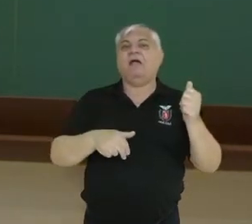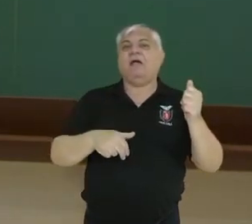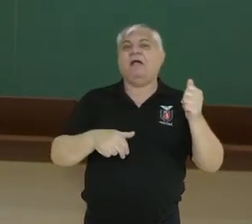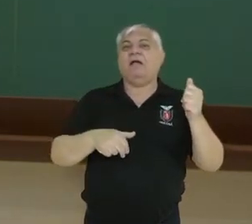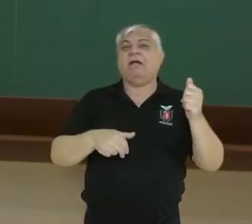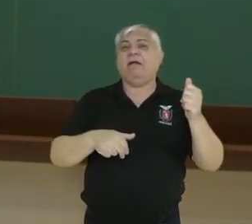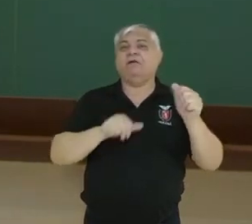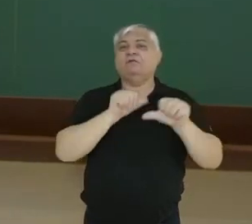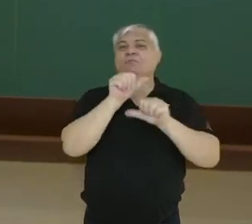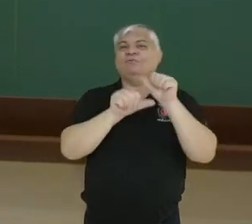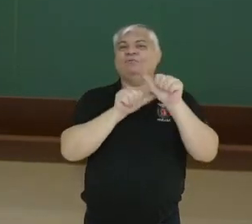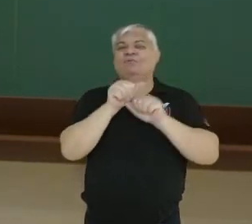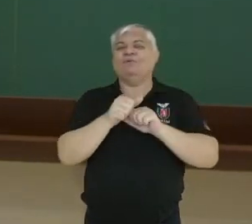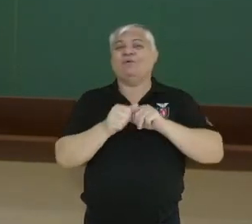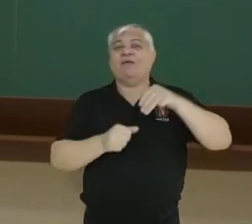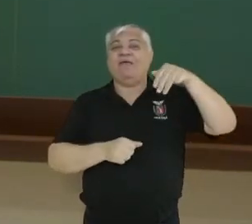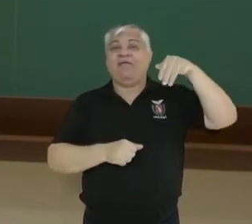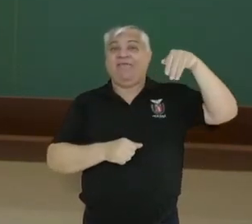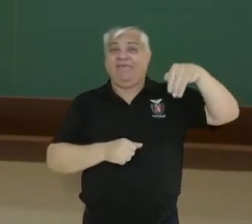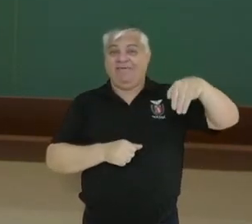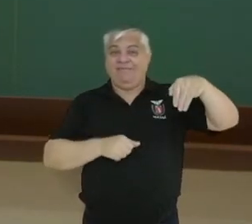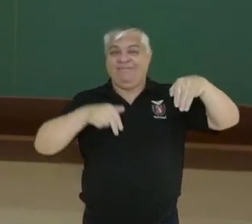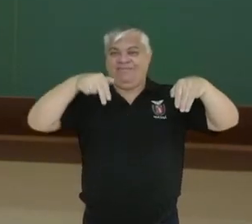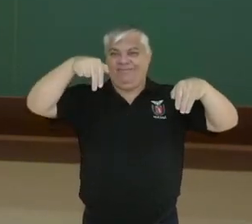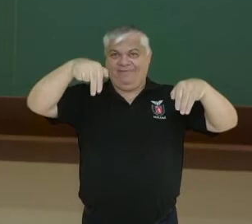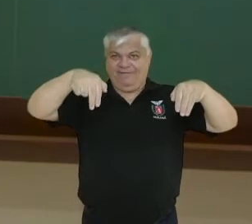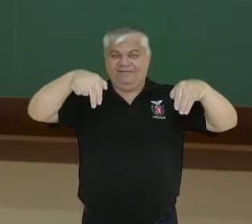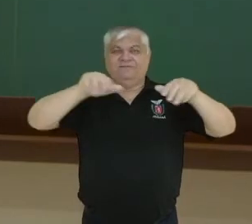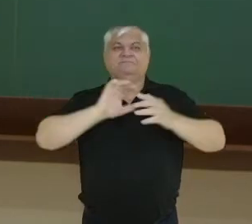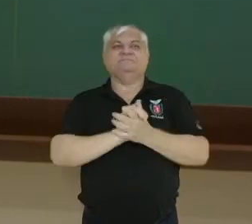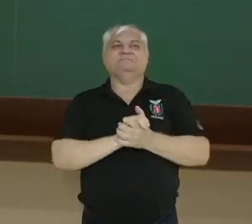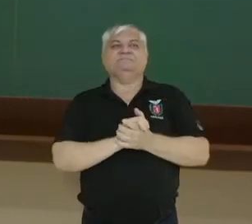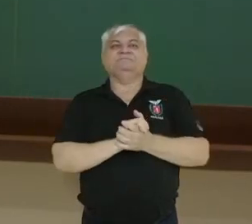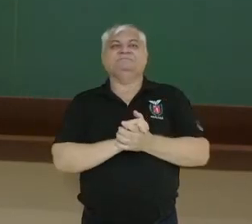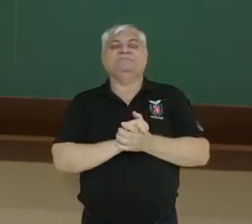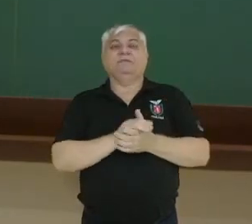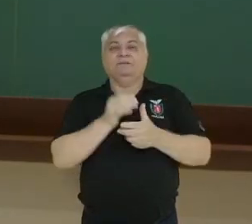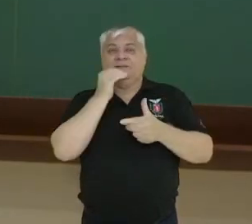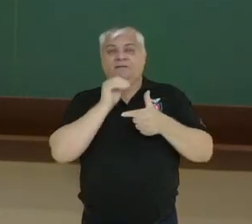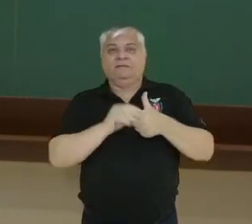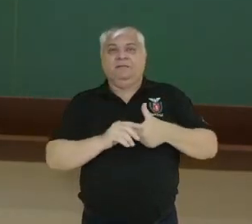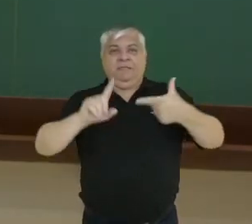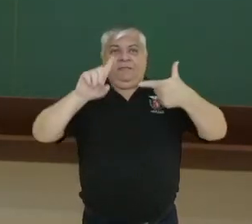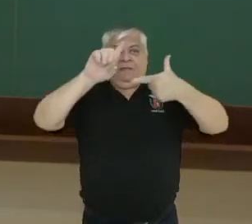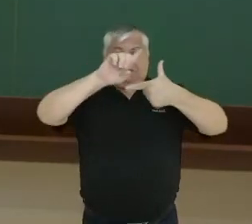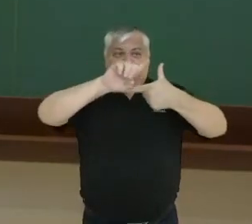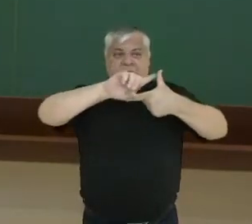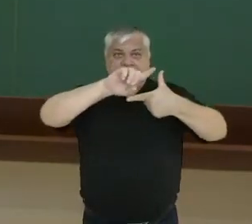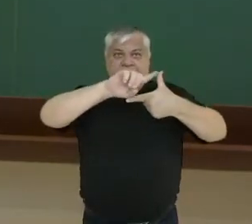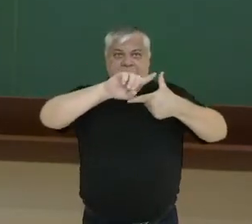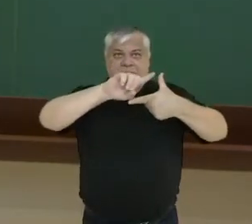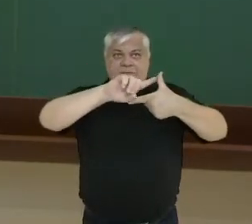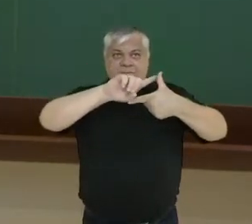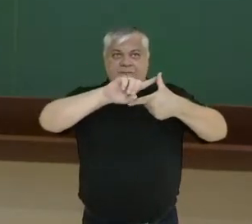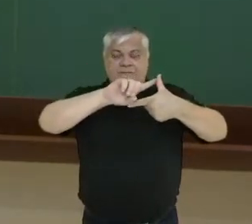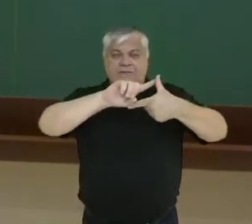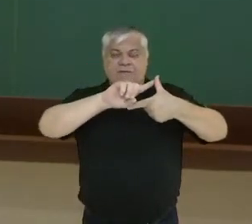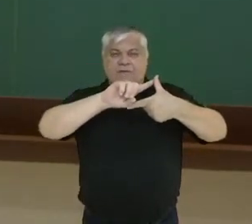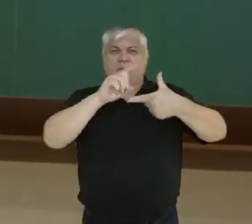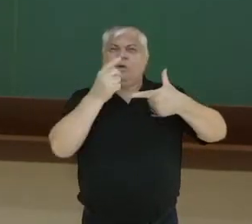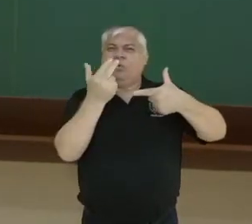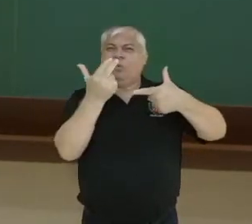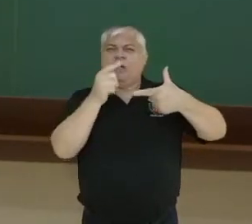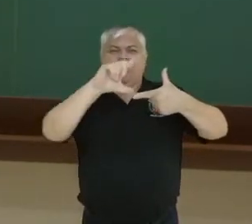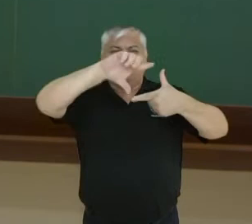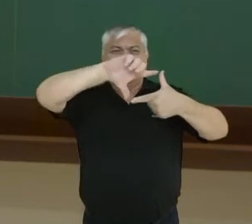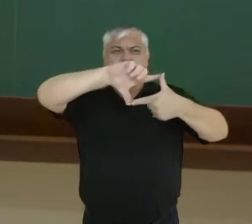N e M, ok? Os dois pedacinhos. Então ele é ali. Se eu for aplicar algumas relações de triângulos semelhantes aqui,